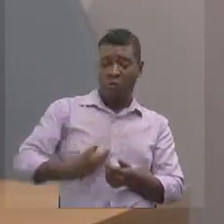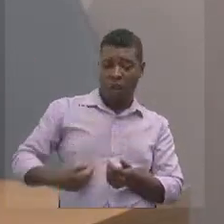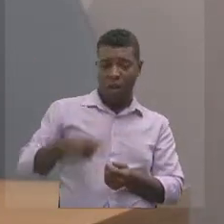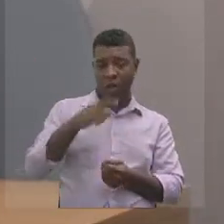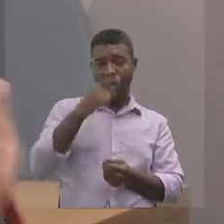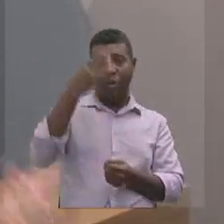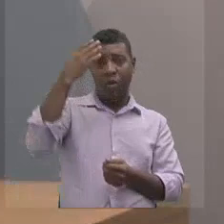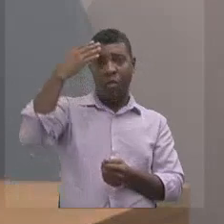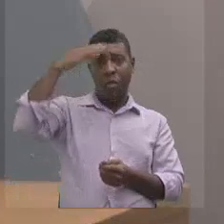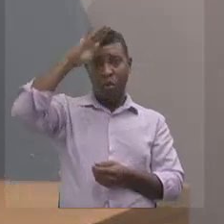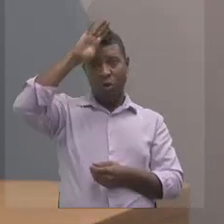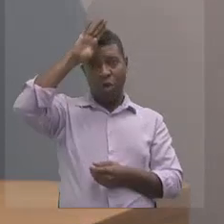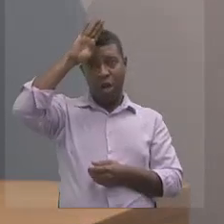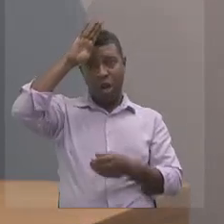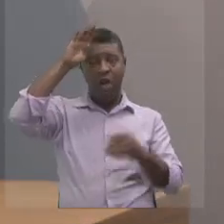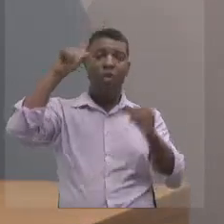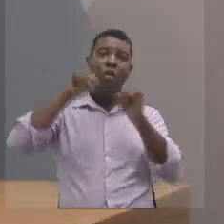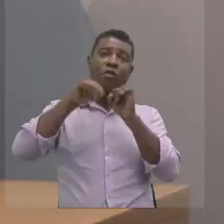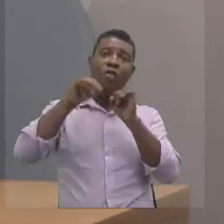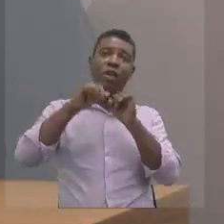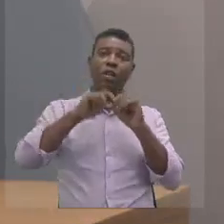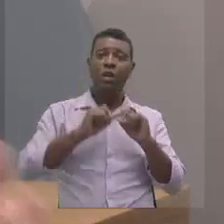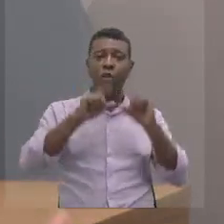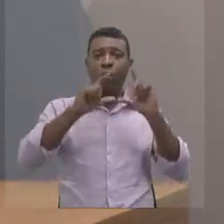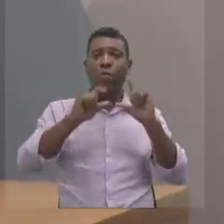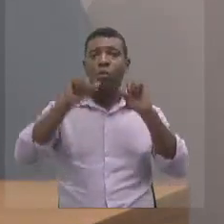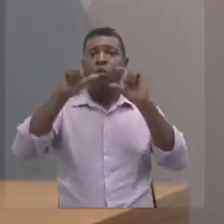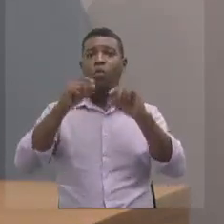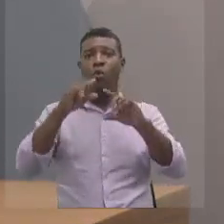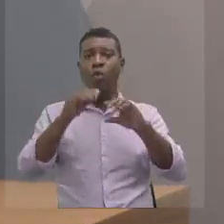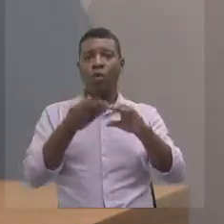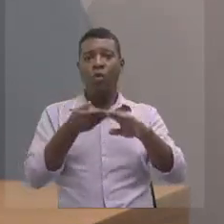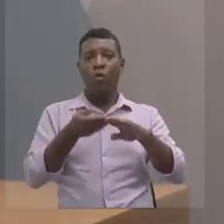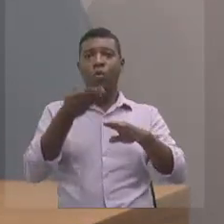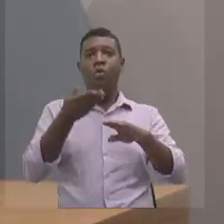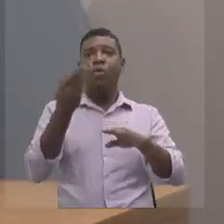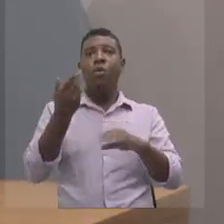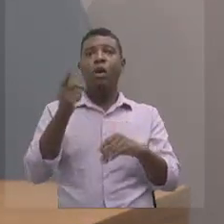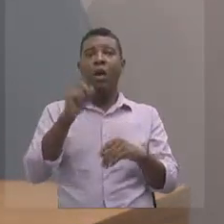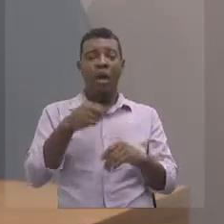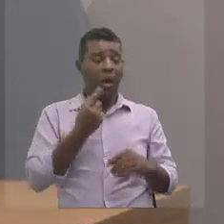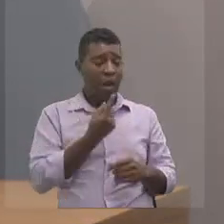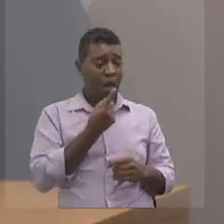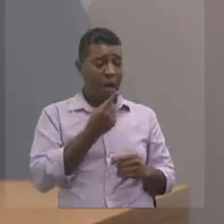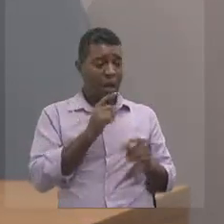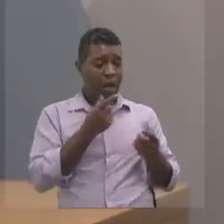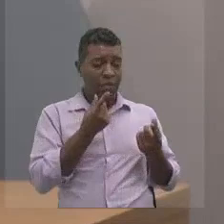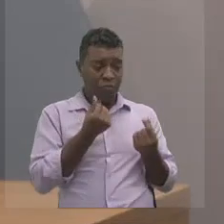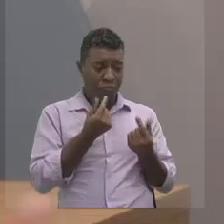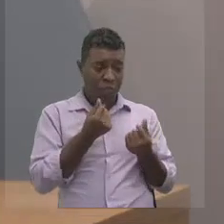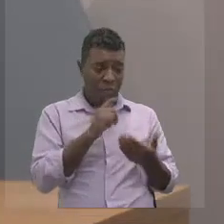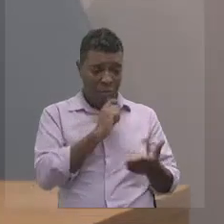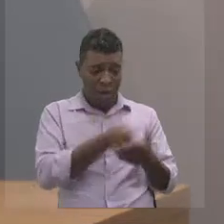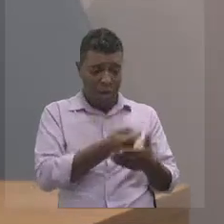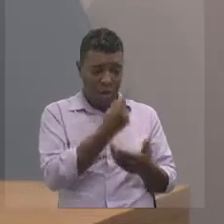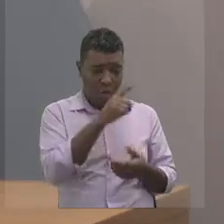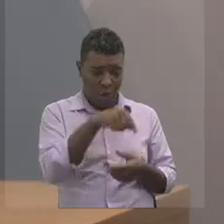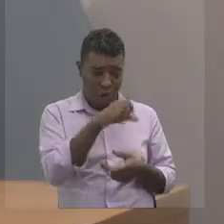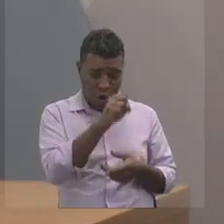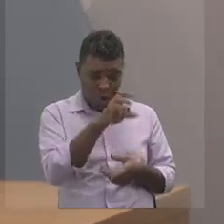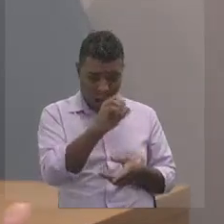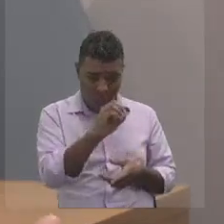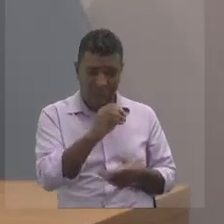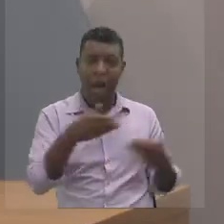e fez sucessivos aumentos nós saímos de uma tarifa de um real e oitenta centavos para agora com a